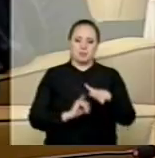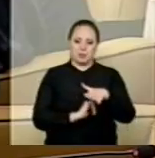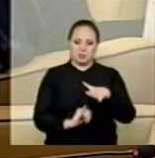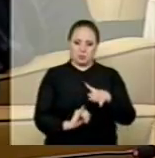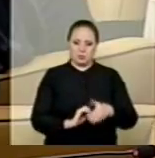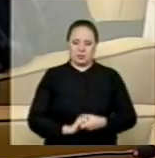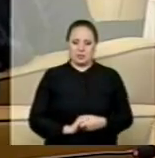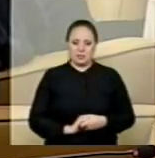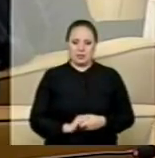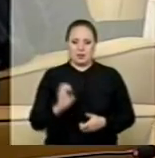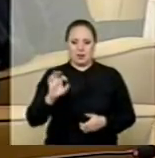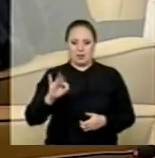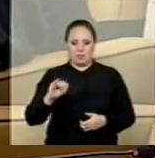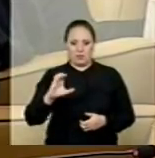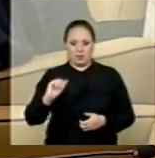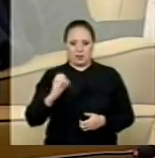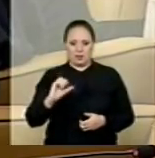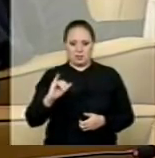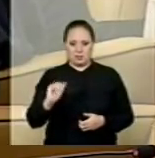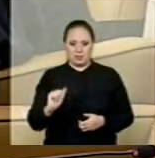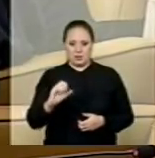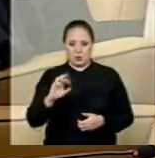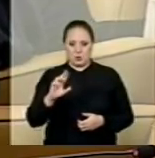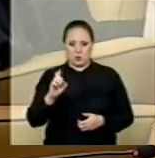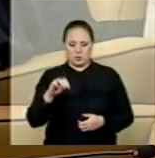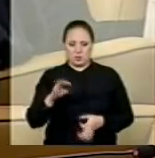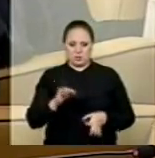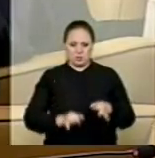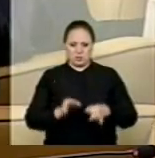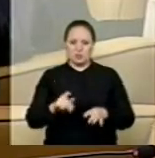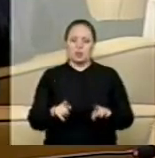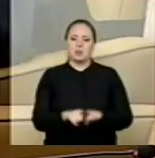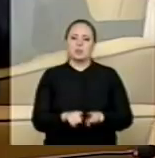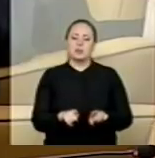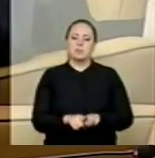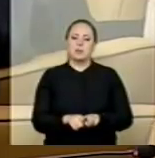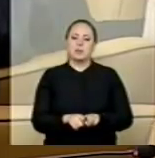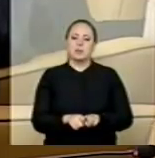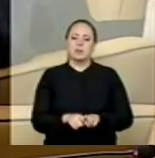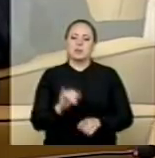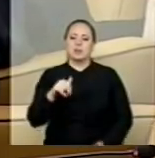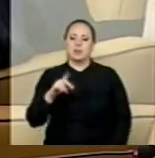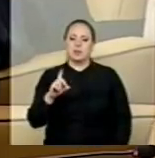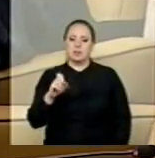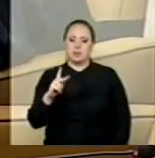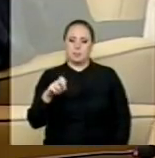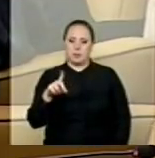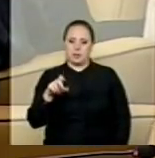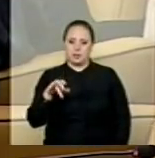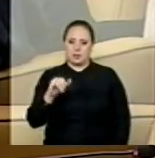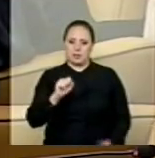eficácia da ordem jurídica, ao fim, a independência e a harmonia entre os